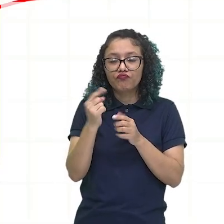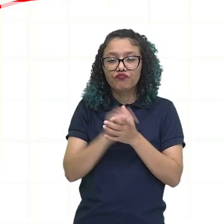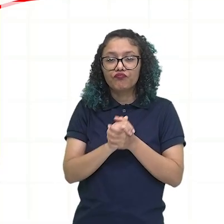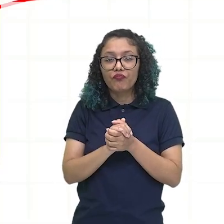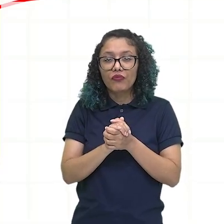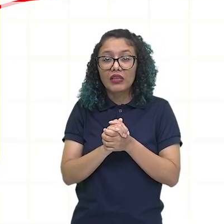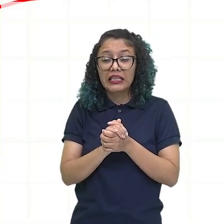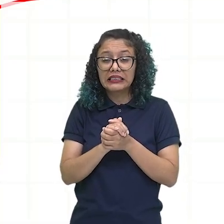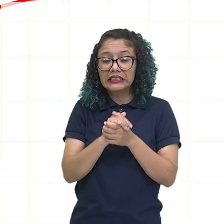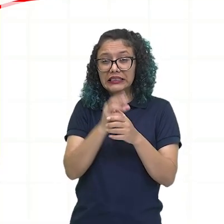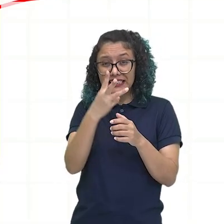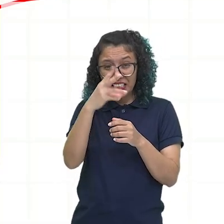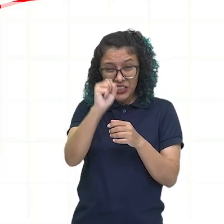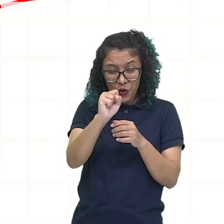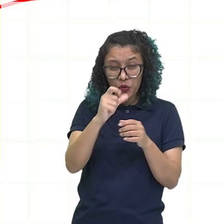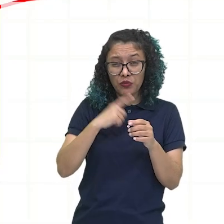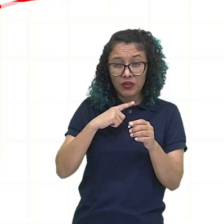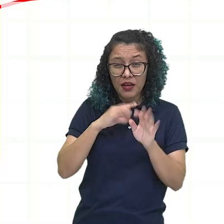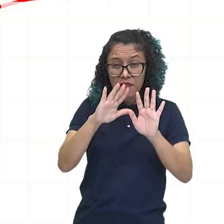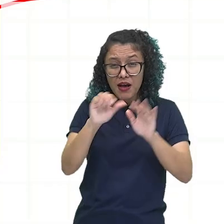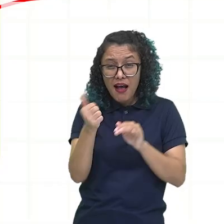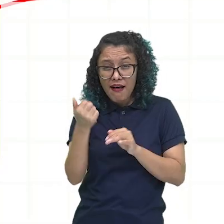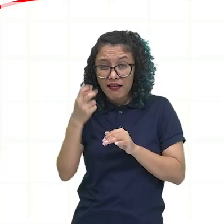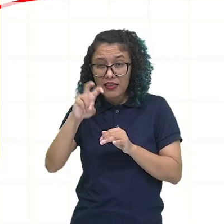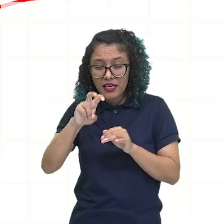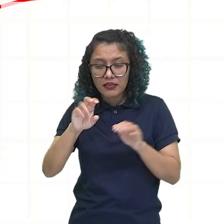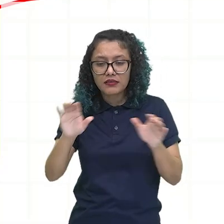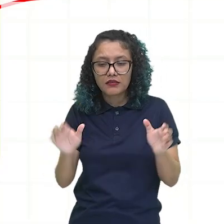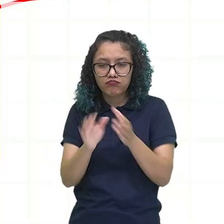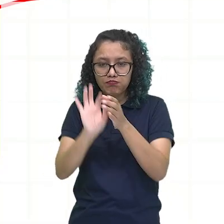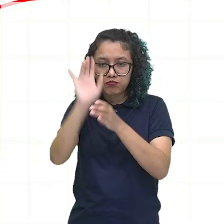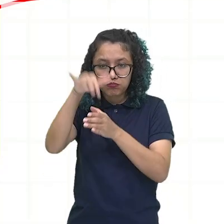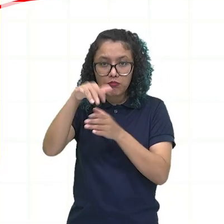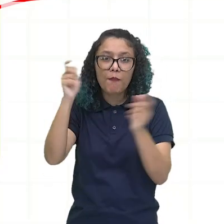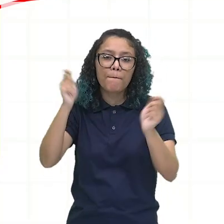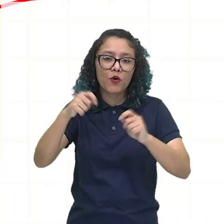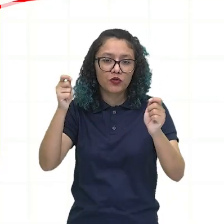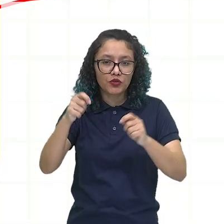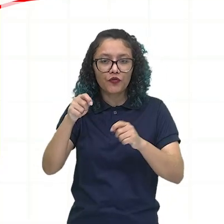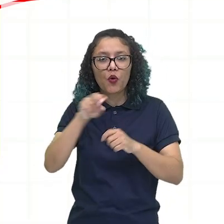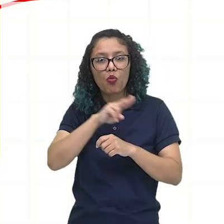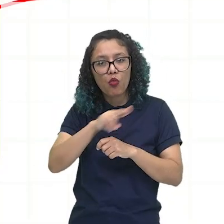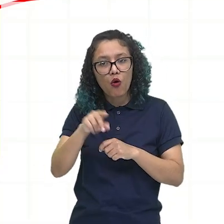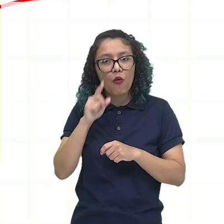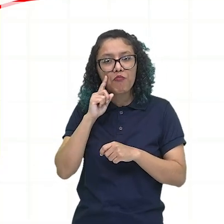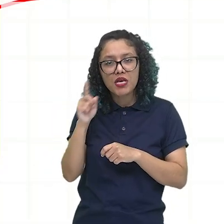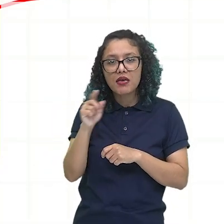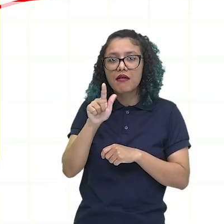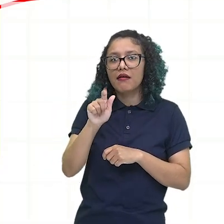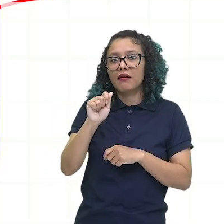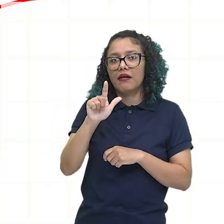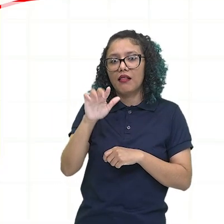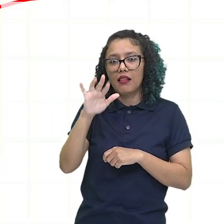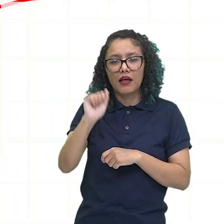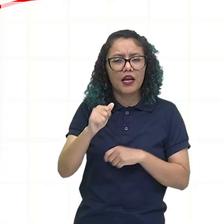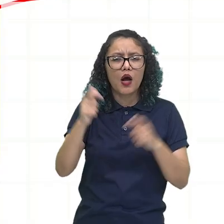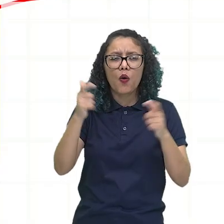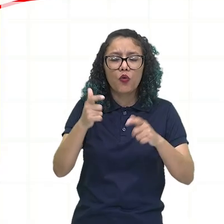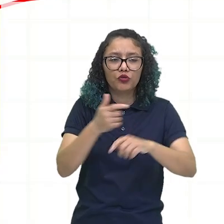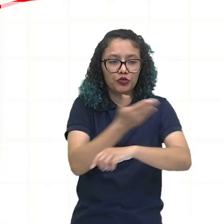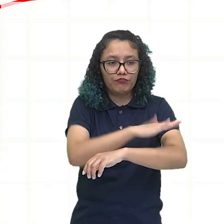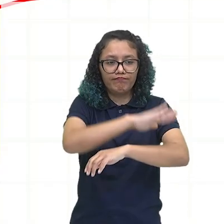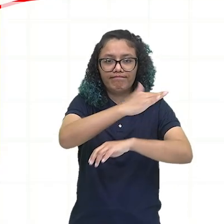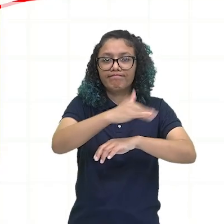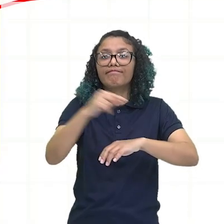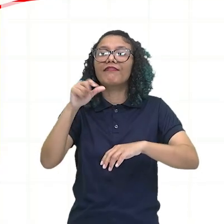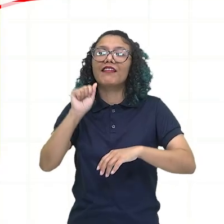15 estão ativos, inclusive esse vulcão Galeras, esse é o nome dele. Ele está localizado no pico da Cordilheira